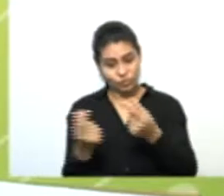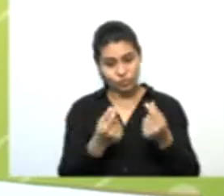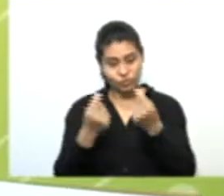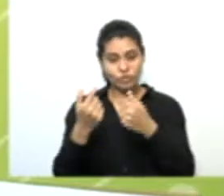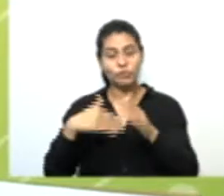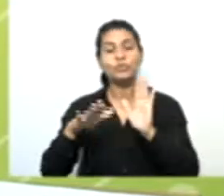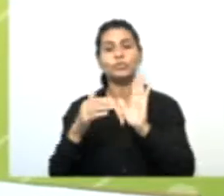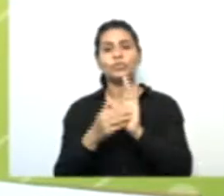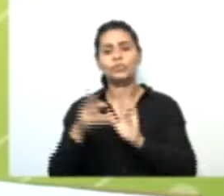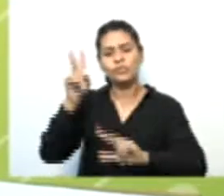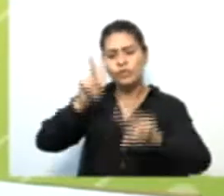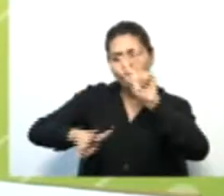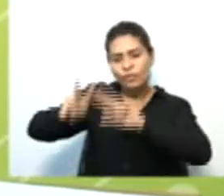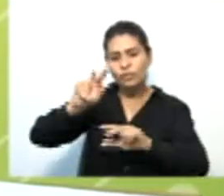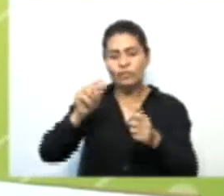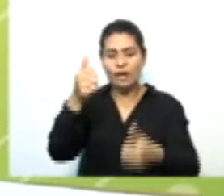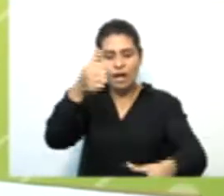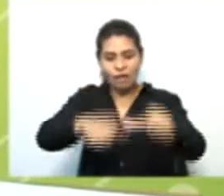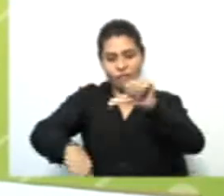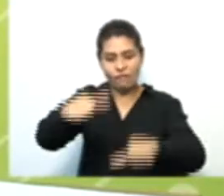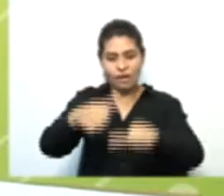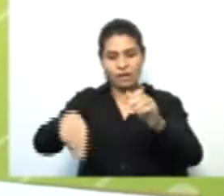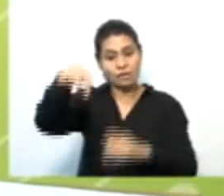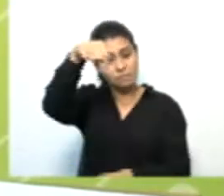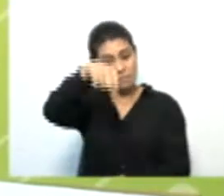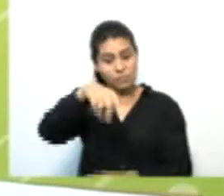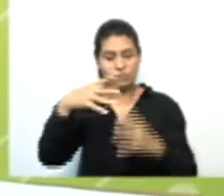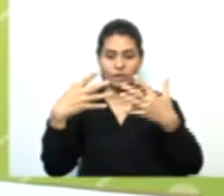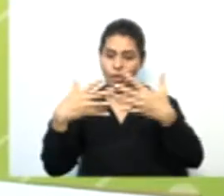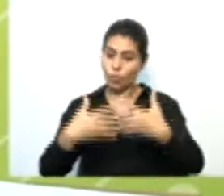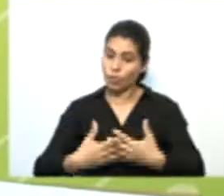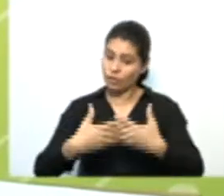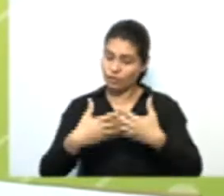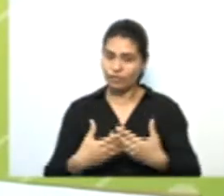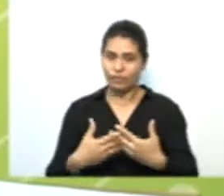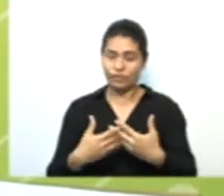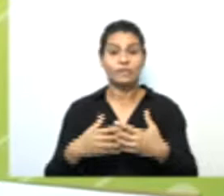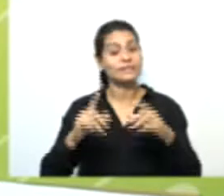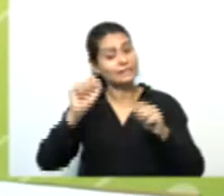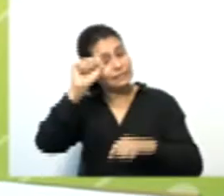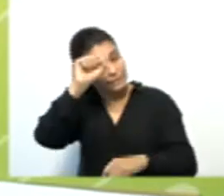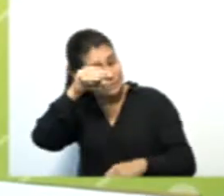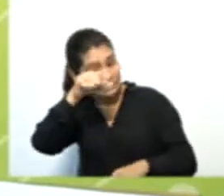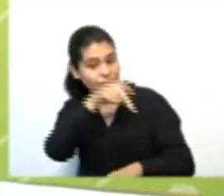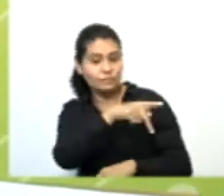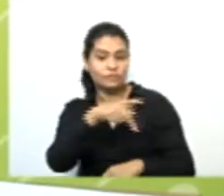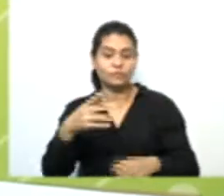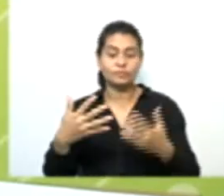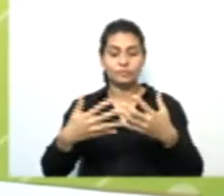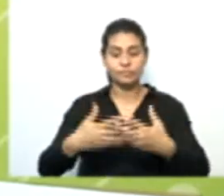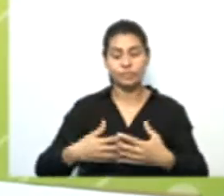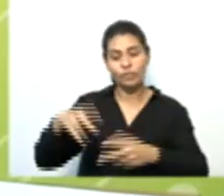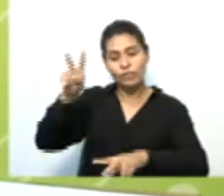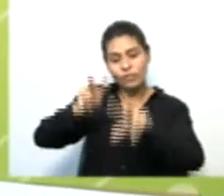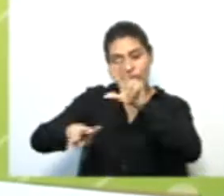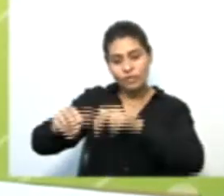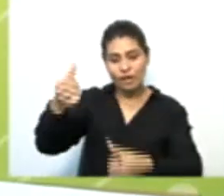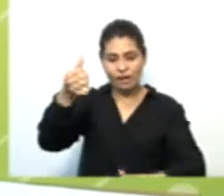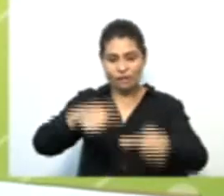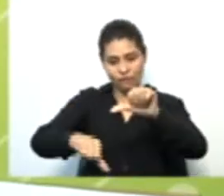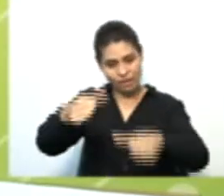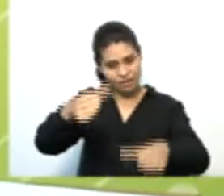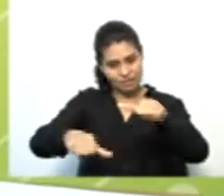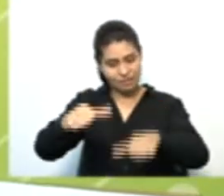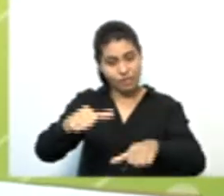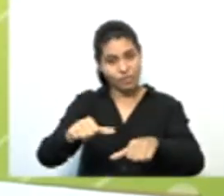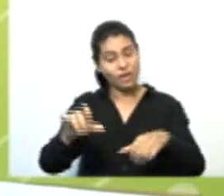banners foram avaliados por professores aqui da casa. Isso mesmo, todos os banners de vocês foram avaliados. E